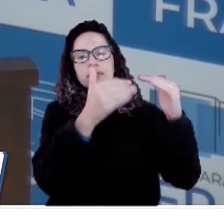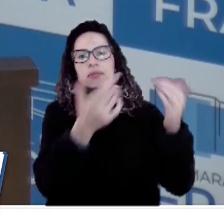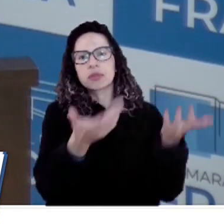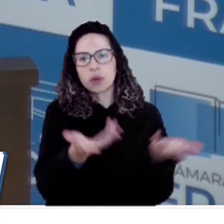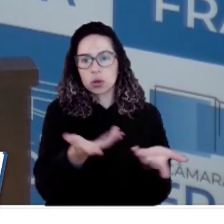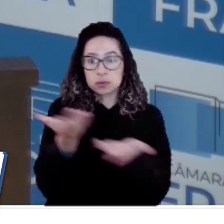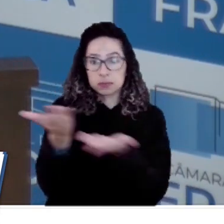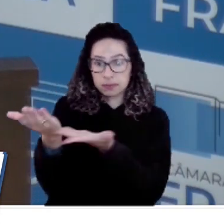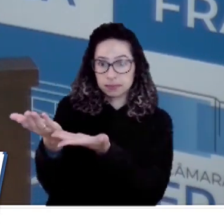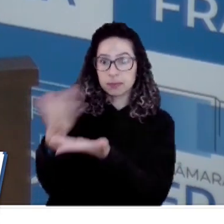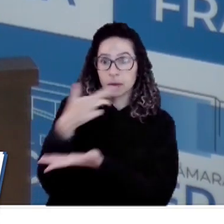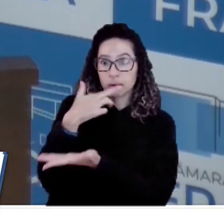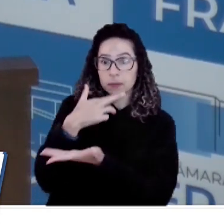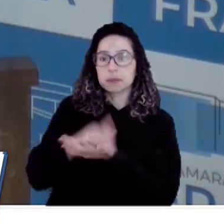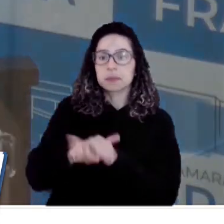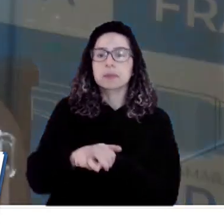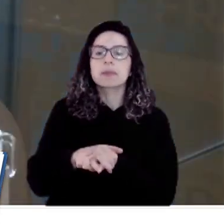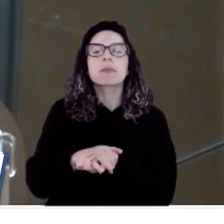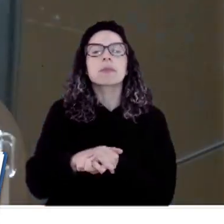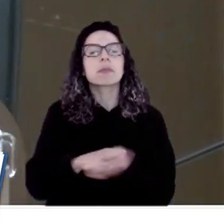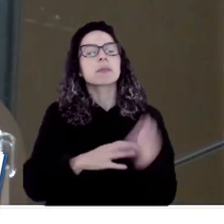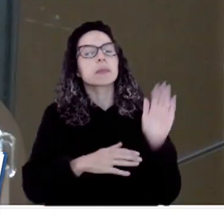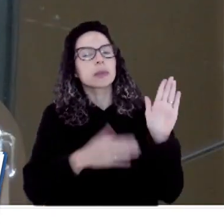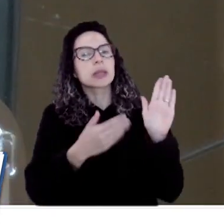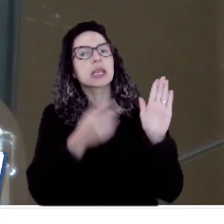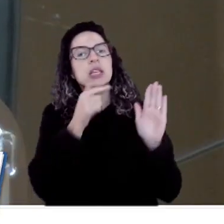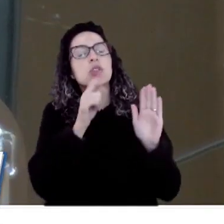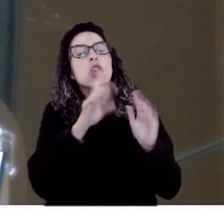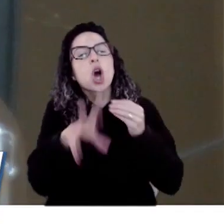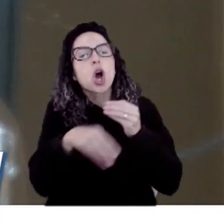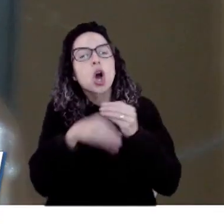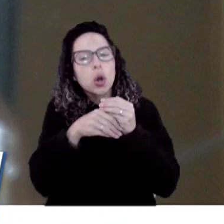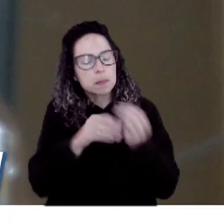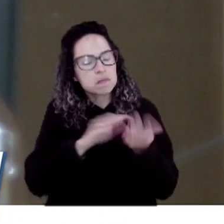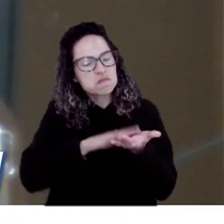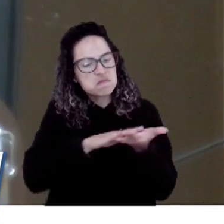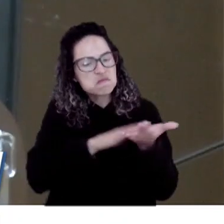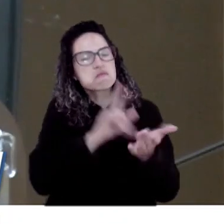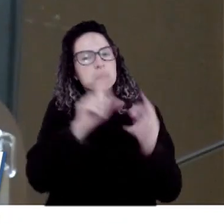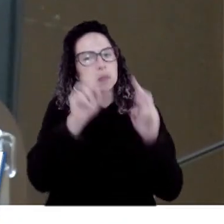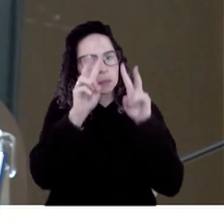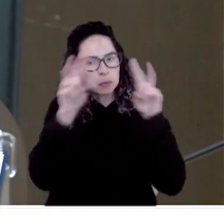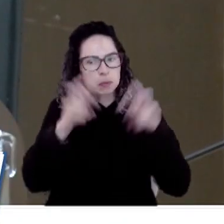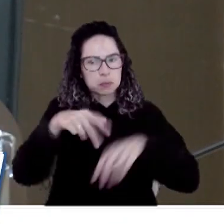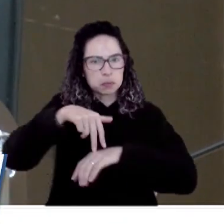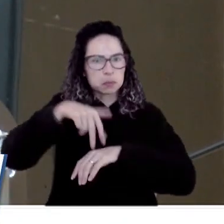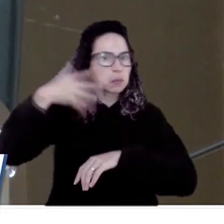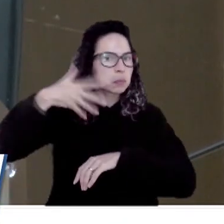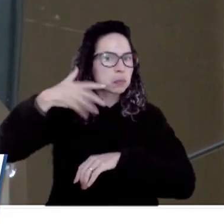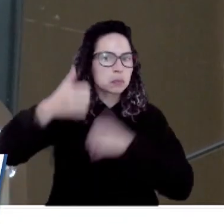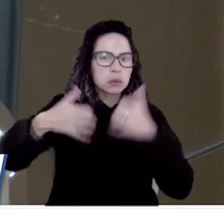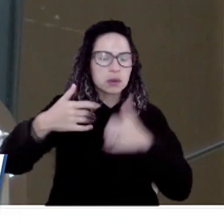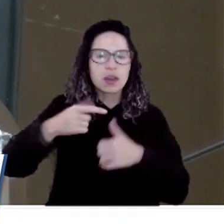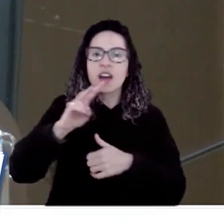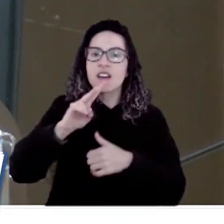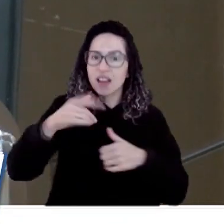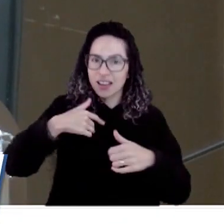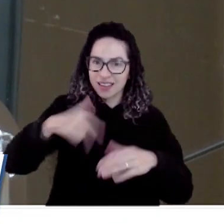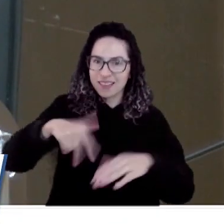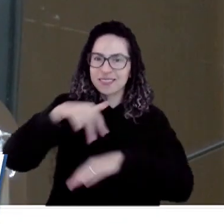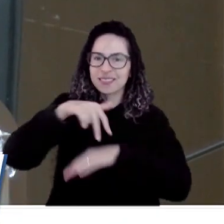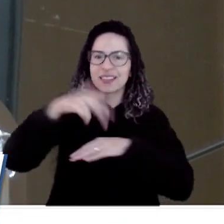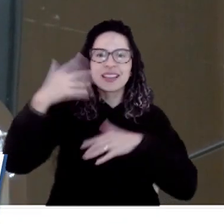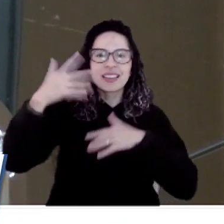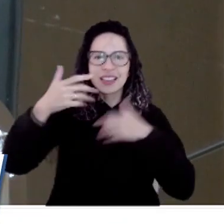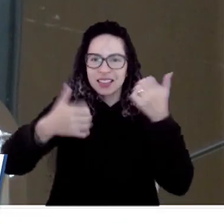excelência. Gilson, só complementando, parabenizar você pela fala na tribuna. Inclusive, eu ia usar a tribuna para falar